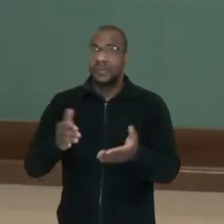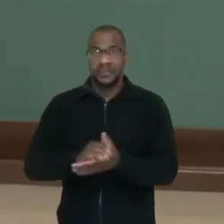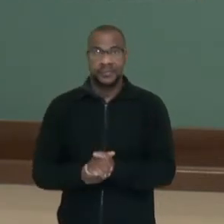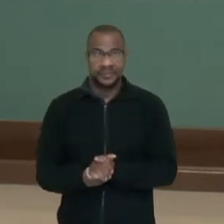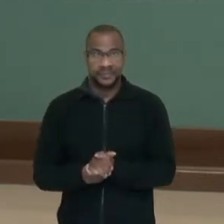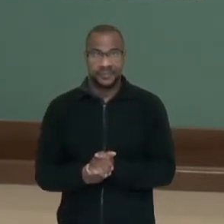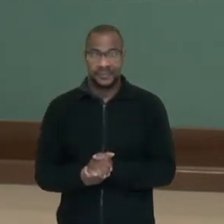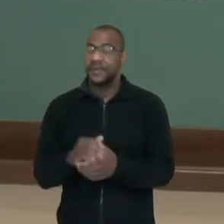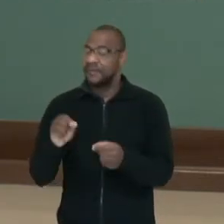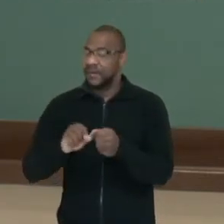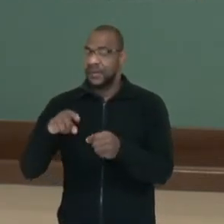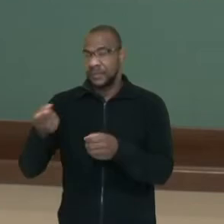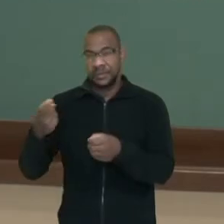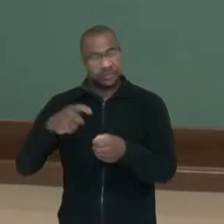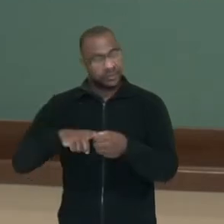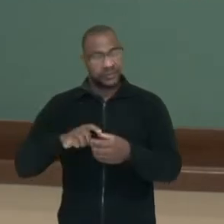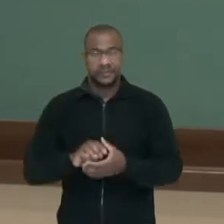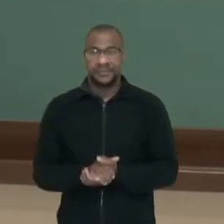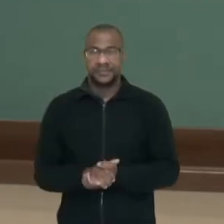Faz aí que eu já volto.